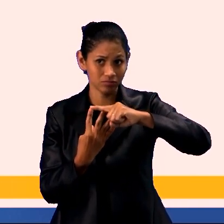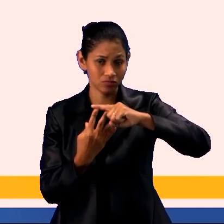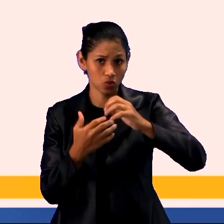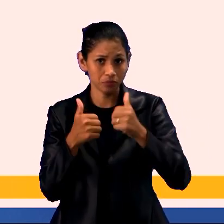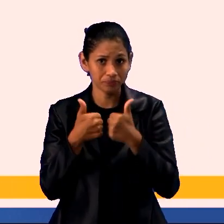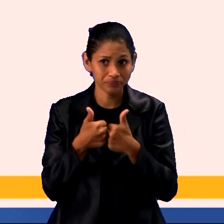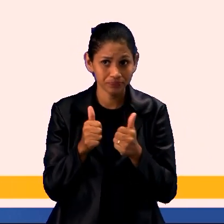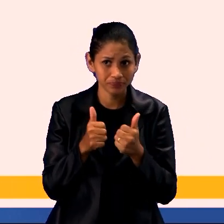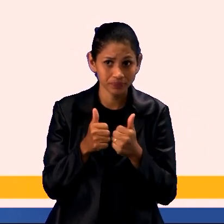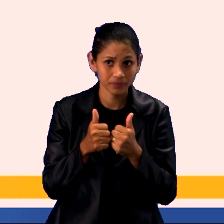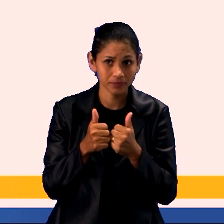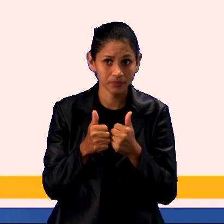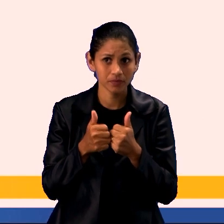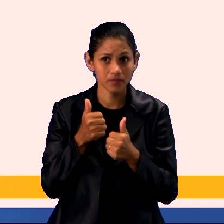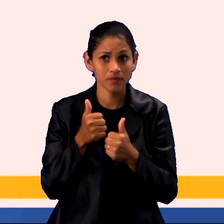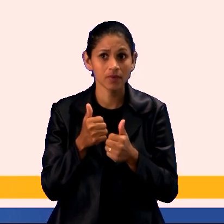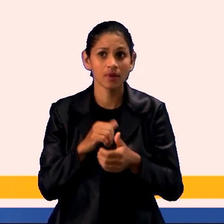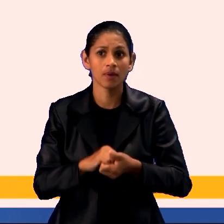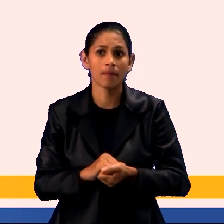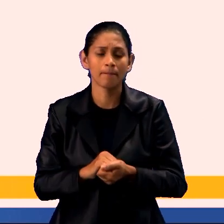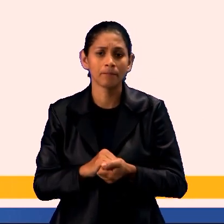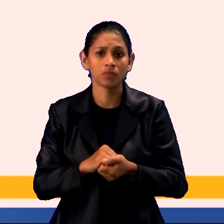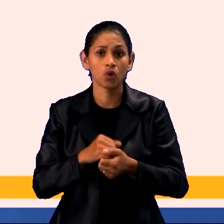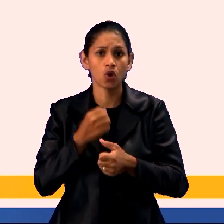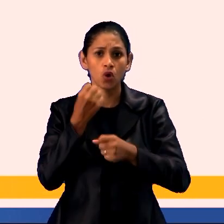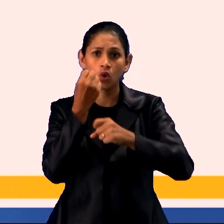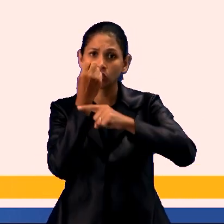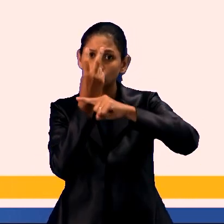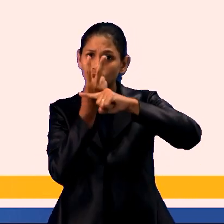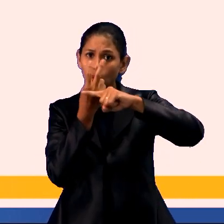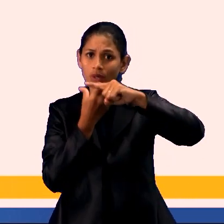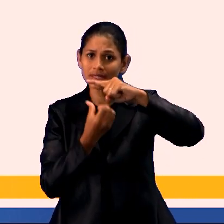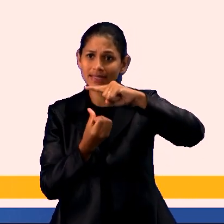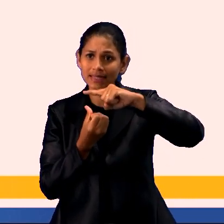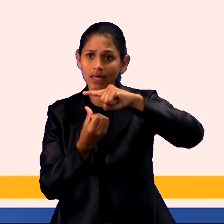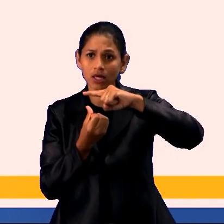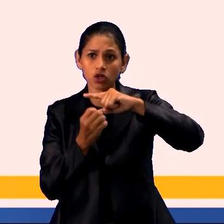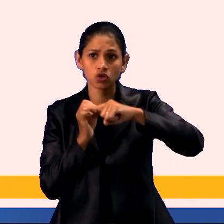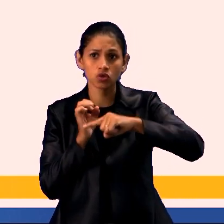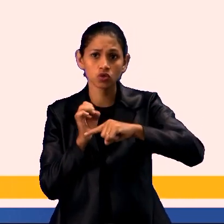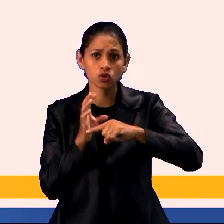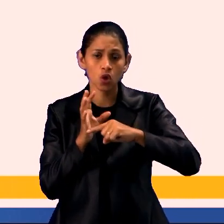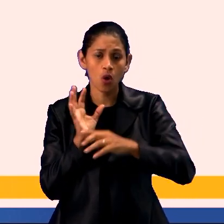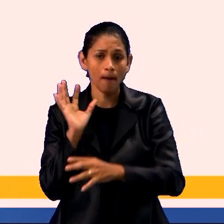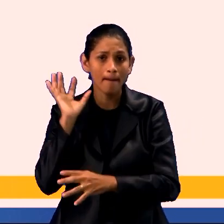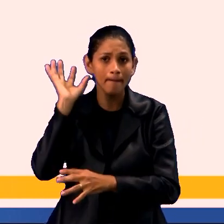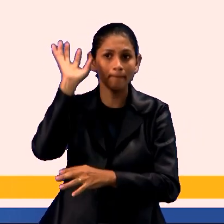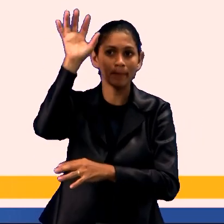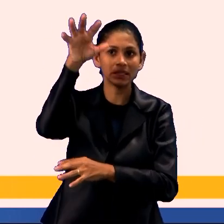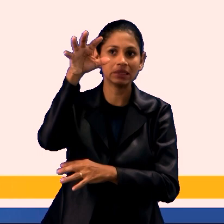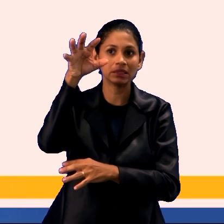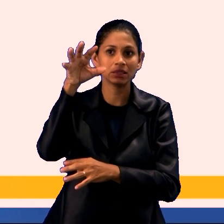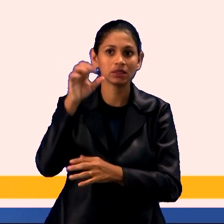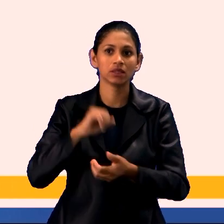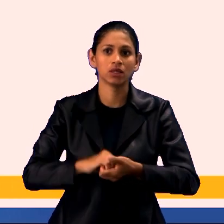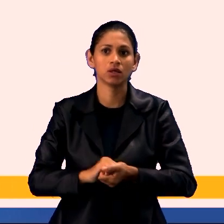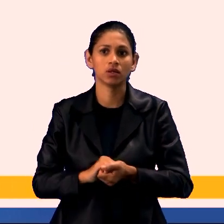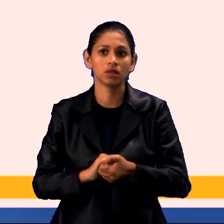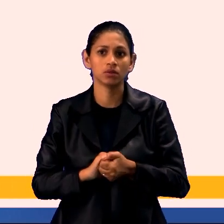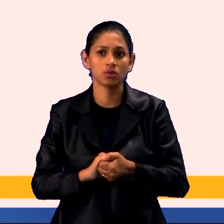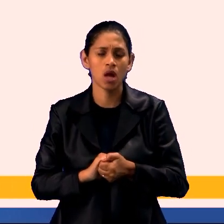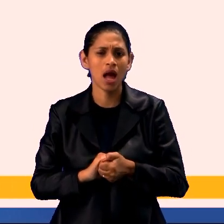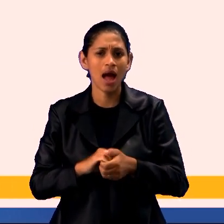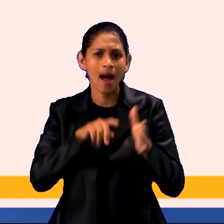basquete. Se a pesquisa foi realizada com 60 alunos, quantos